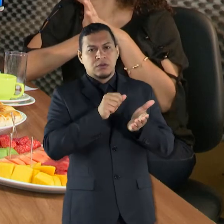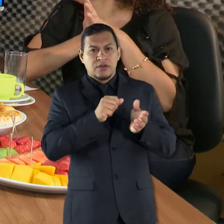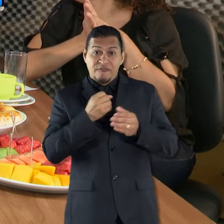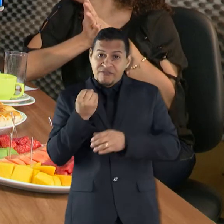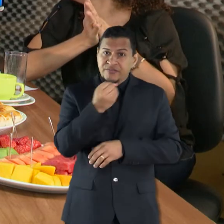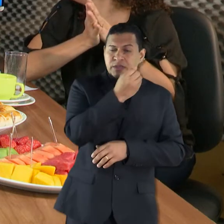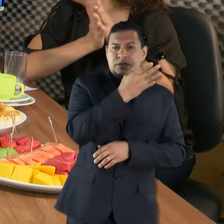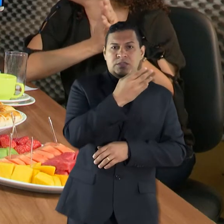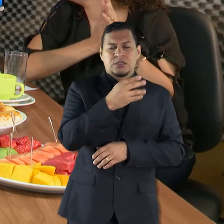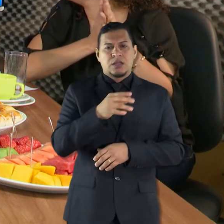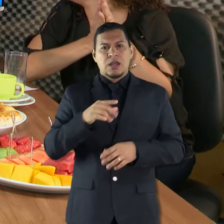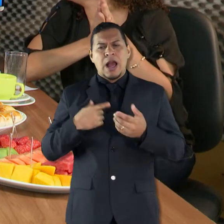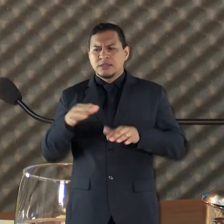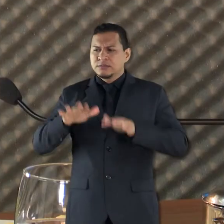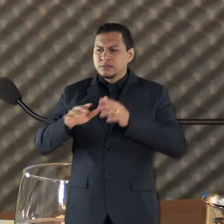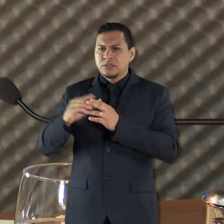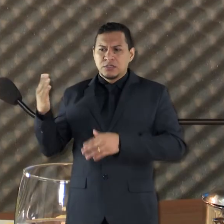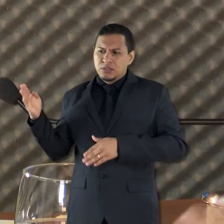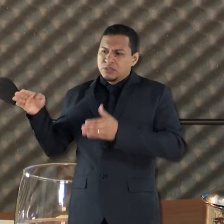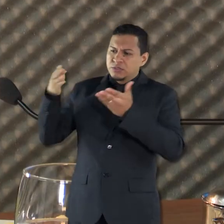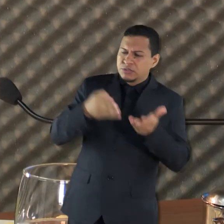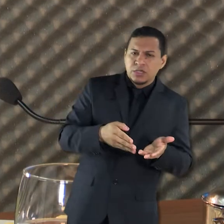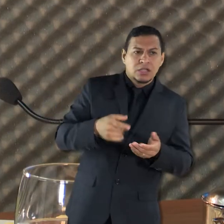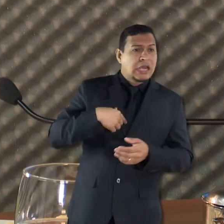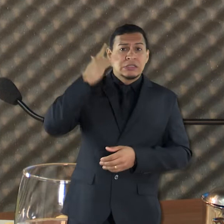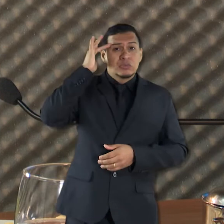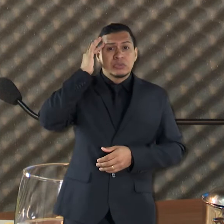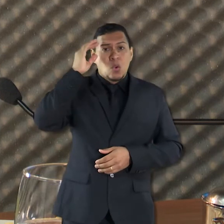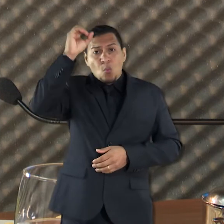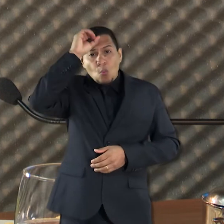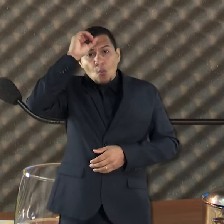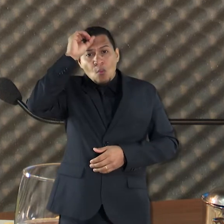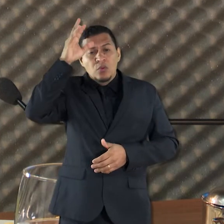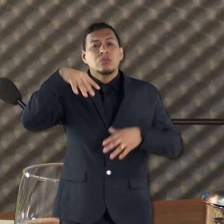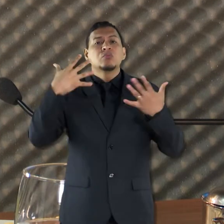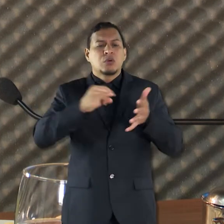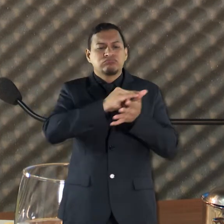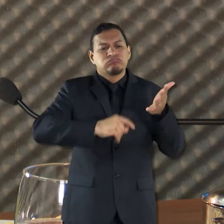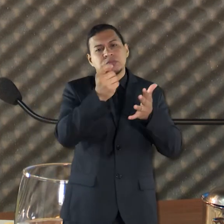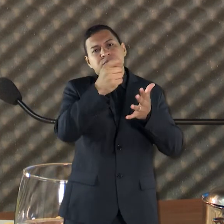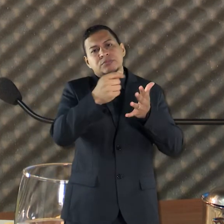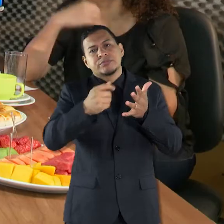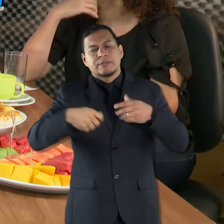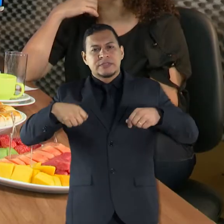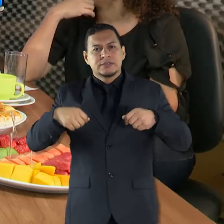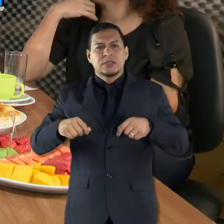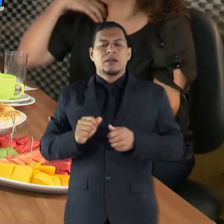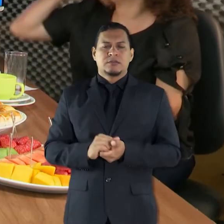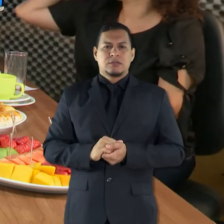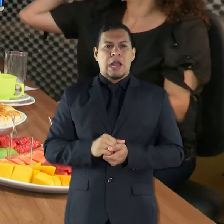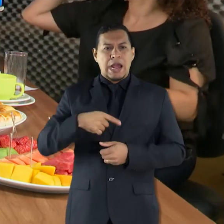Eles chegam e às vezes estão lá no aeroporto, não tem noção do documento que precisa, a infância ajuda muito. Ajuda bastante, encaminha